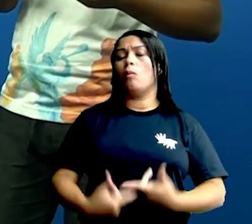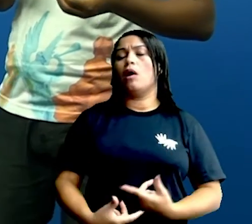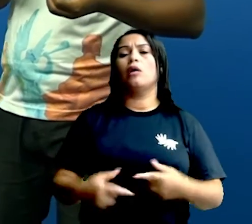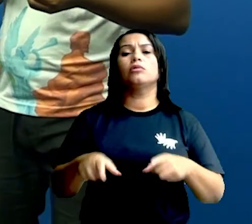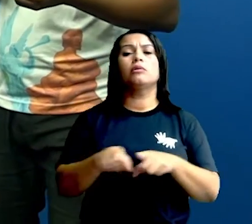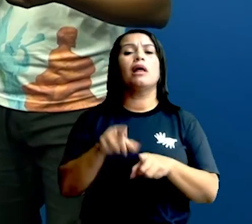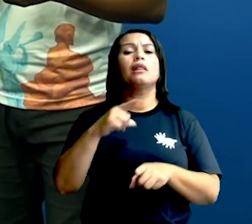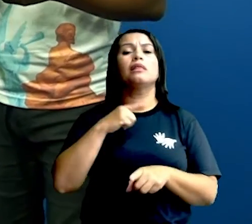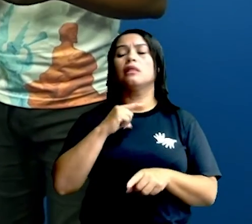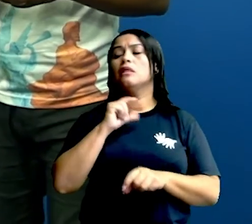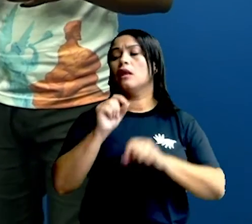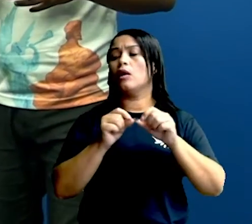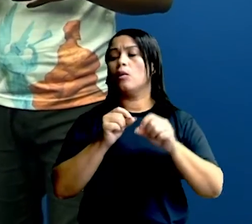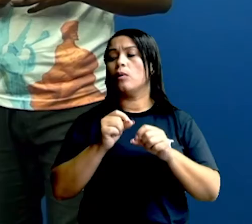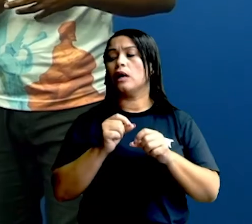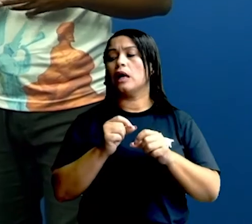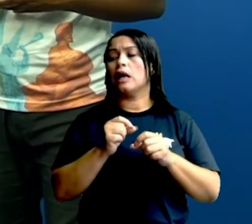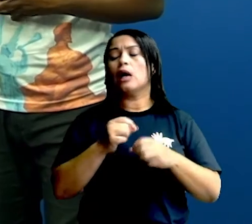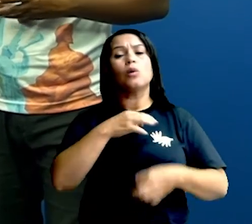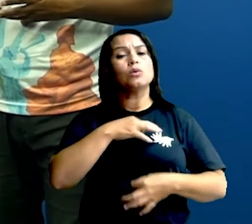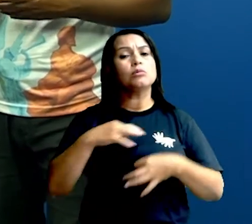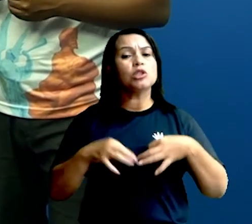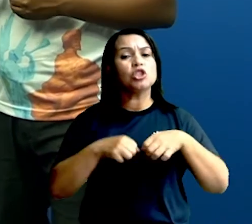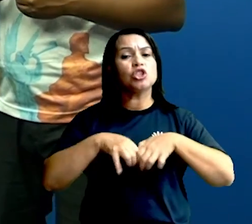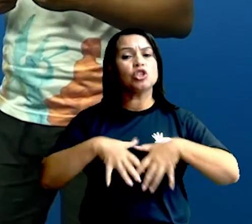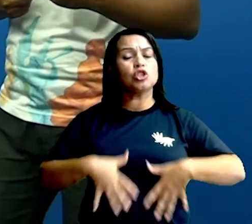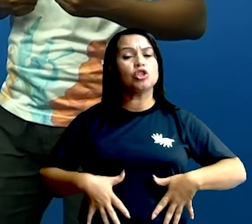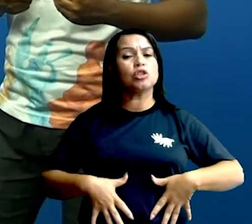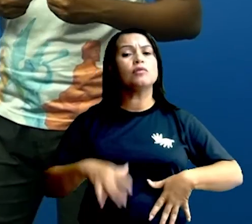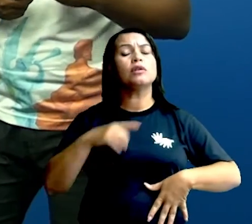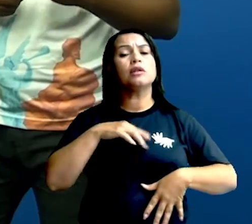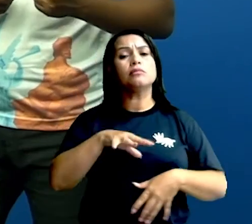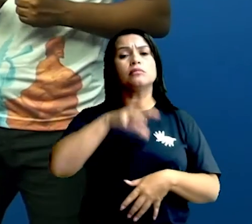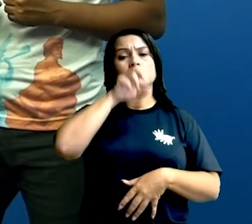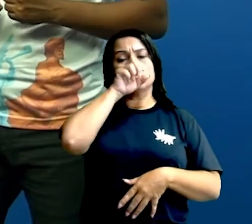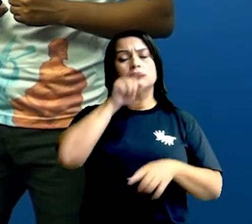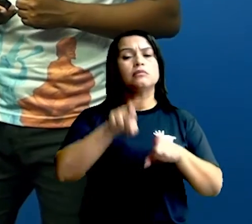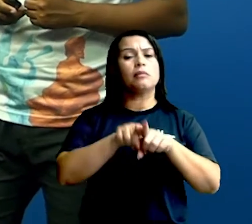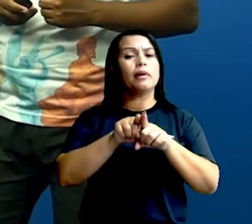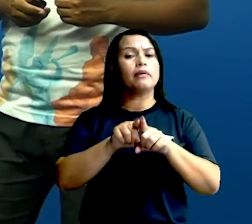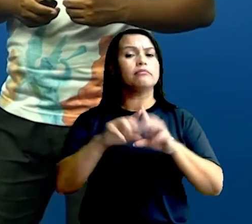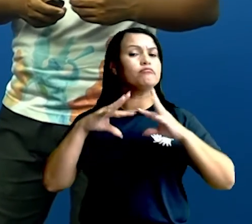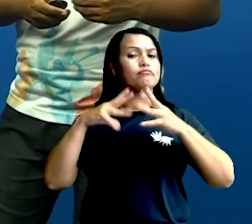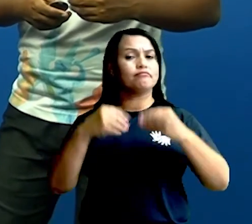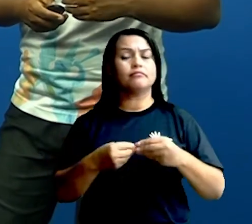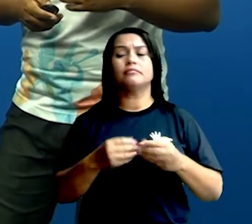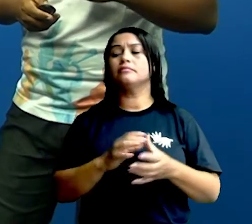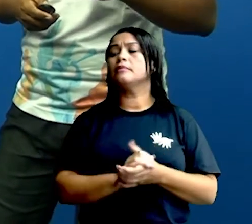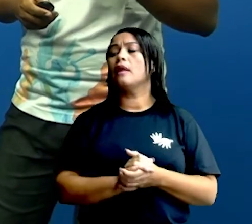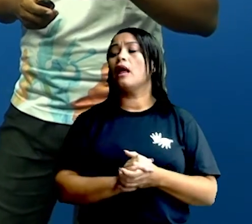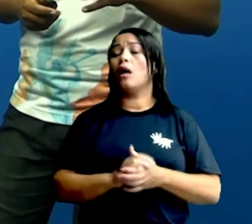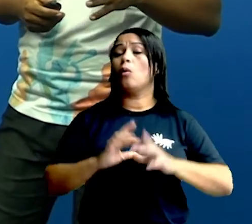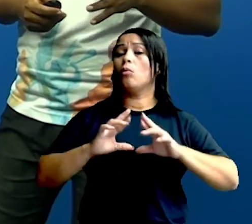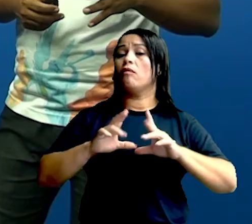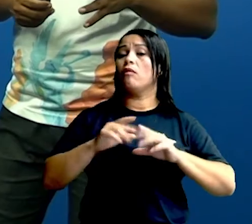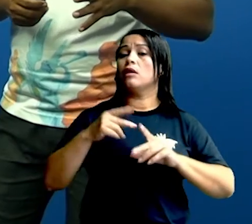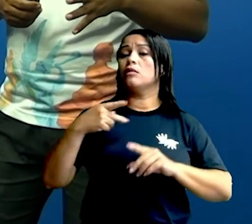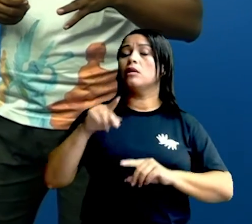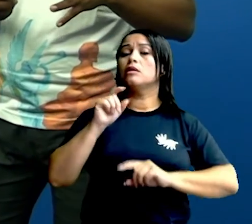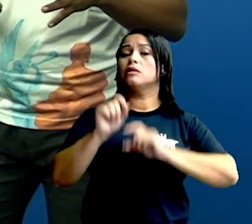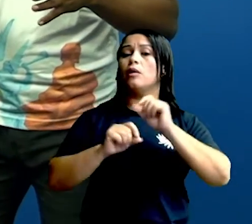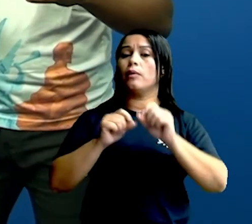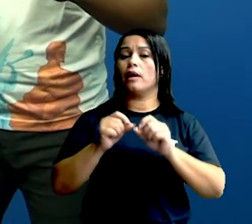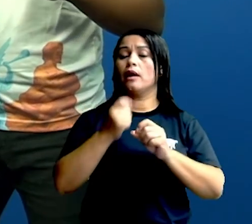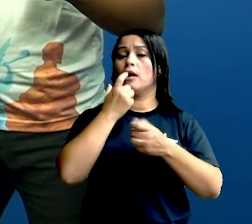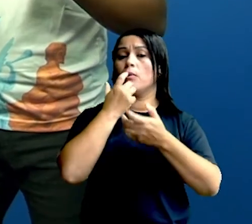fecundação externa e um sistema digestivo completo, além de sistemas respiratórios branquiais também. O diferencial deles é